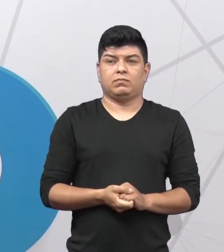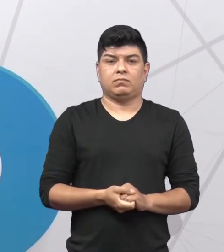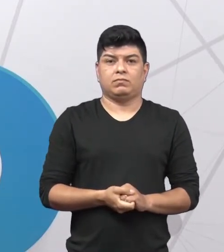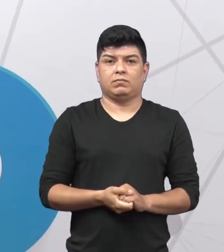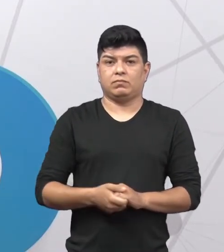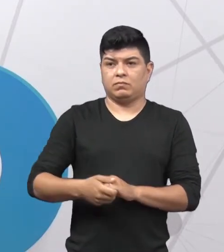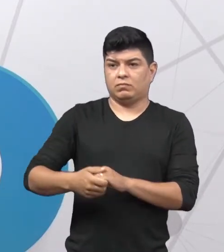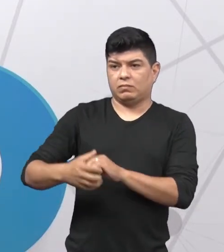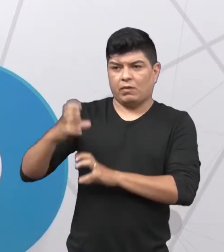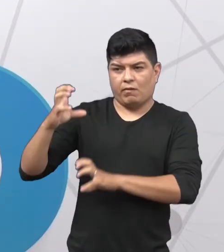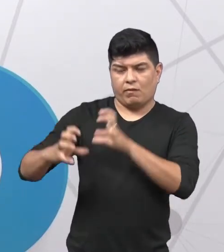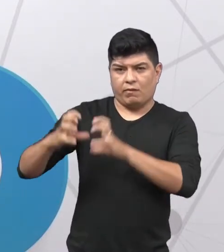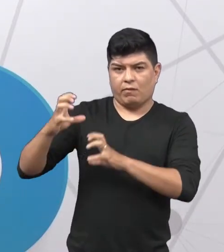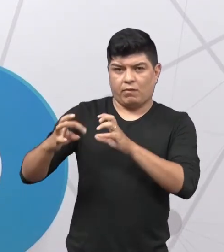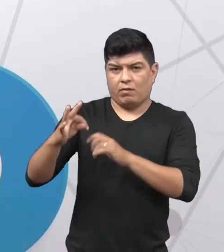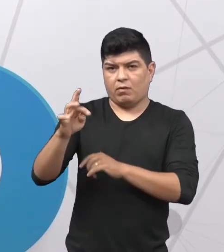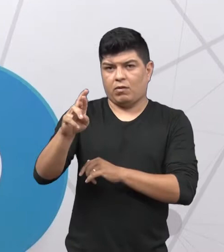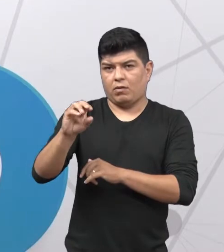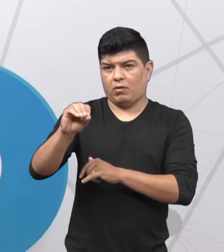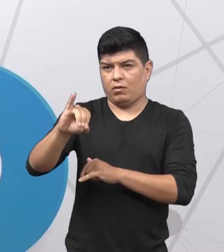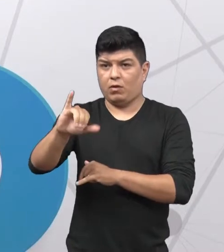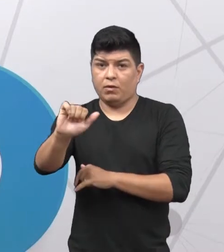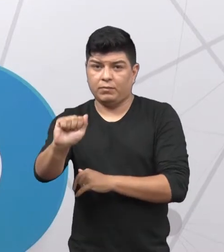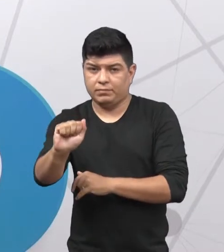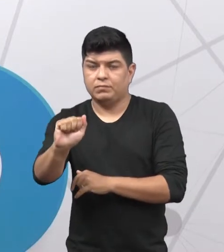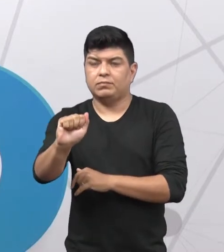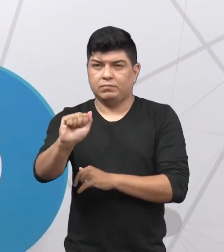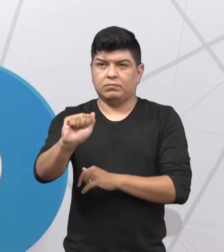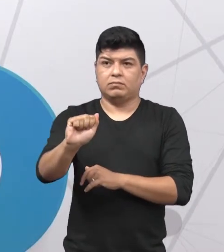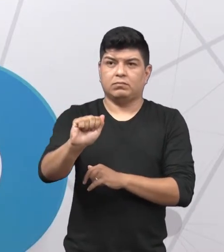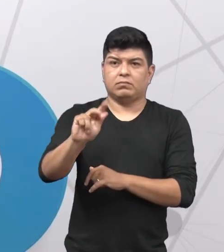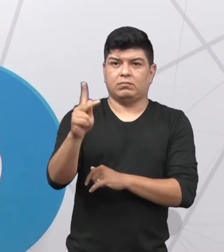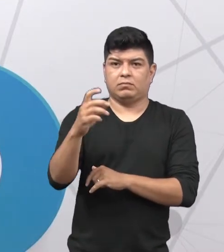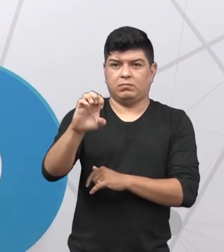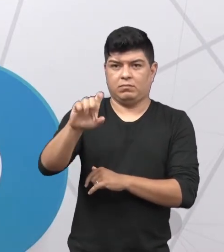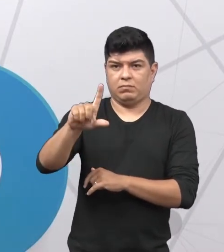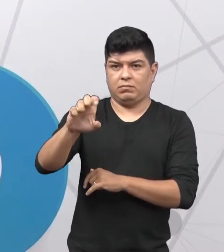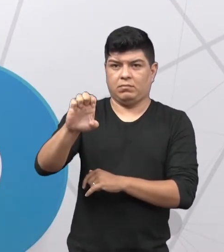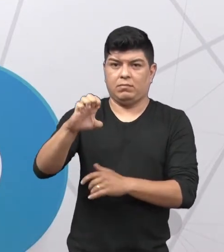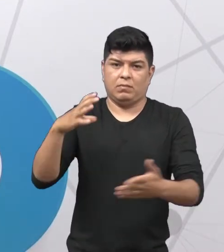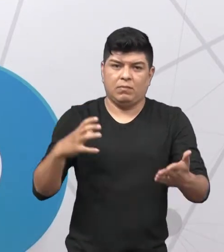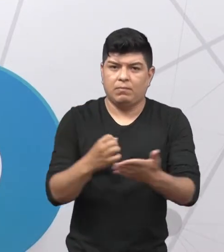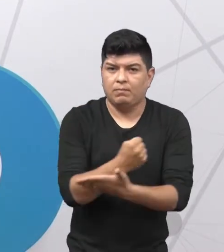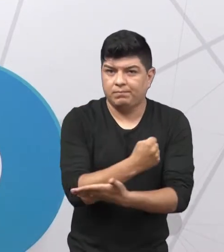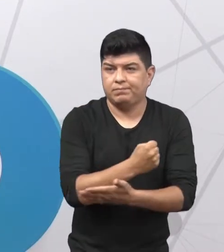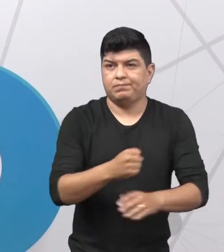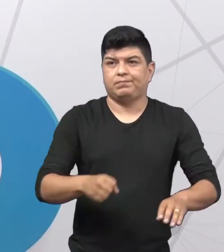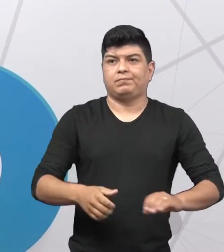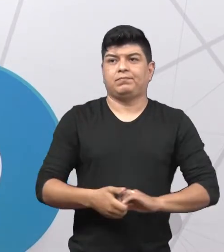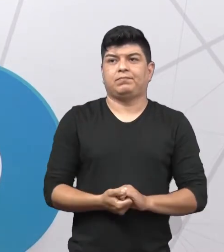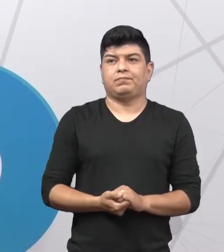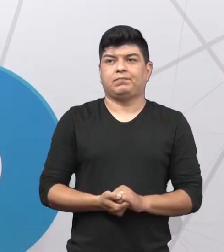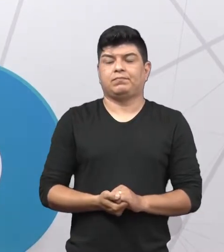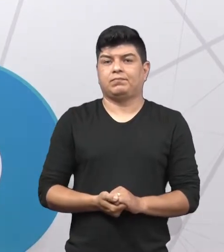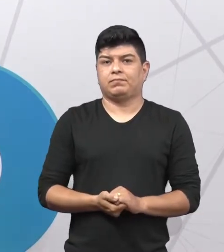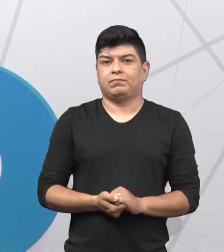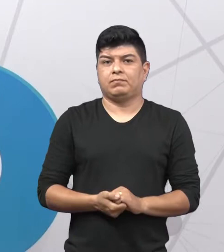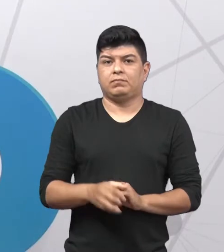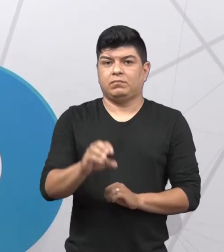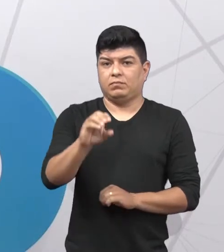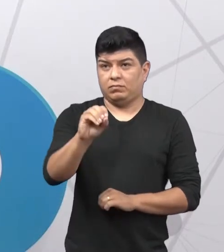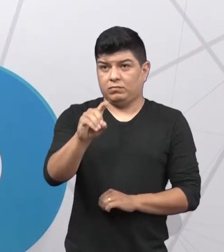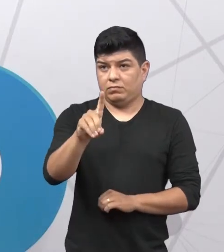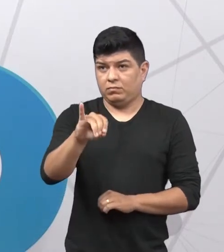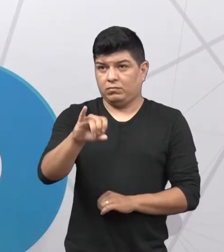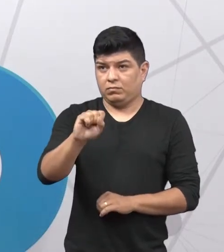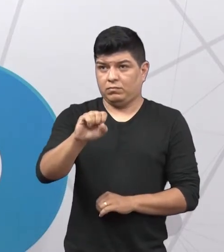que é a Guerra de Troia, que trata sobre a questão de Helena, que foi raptada, e Odisseia,